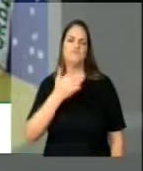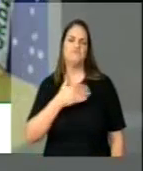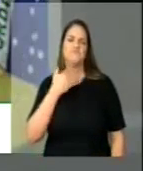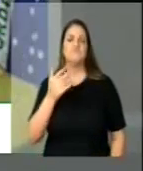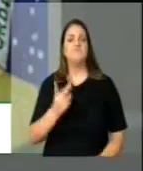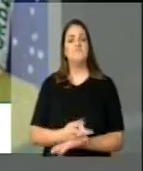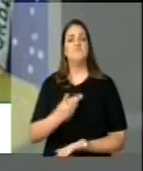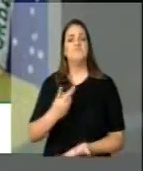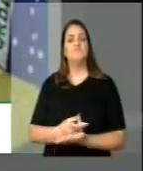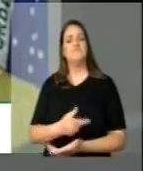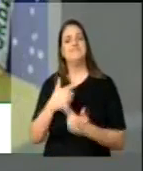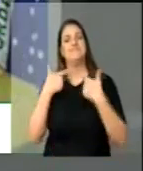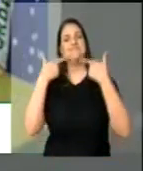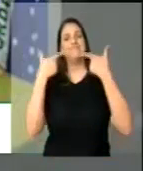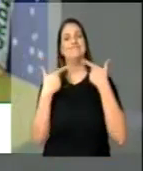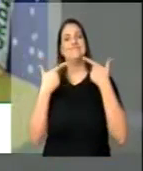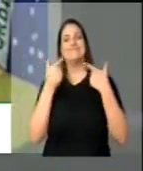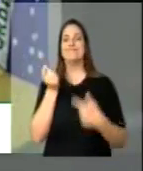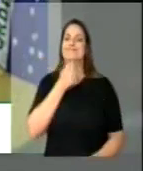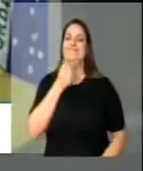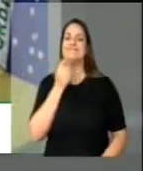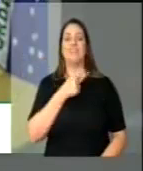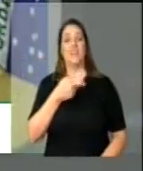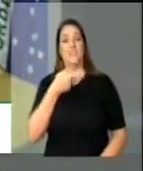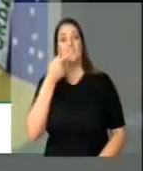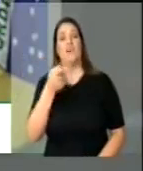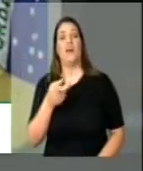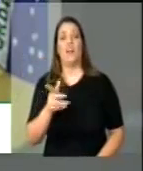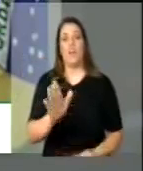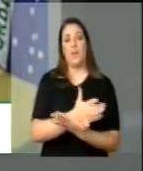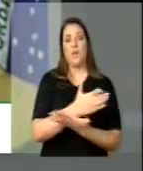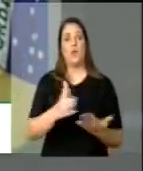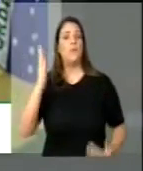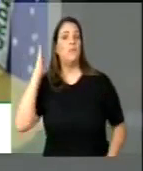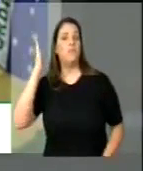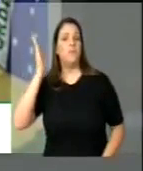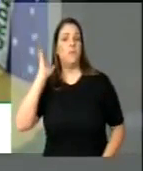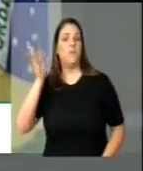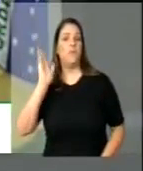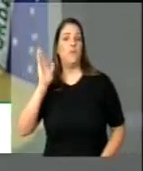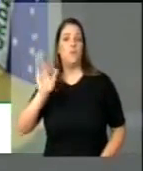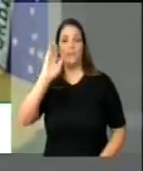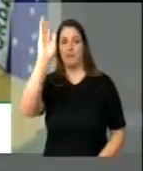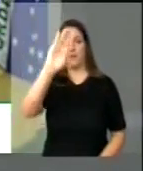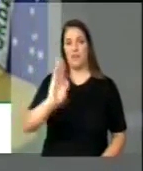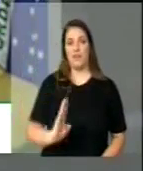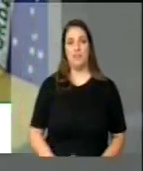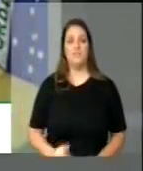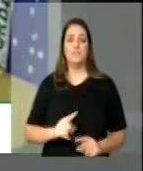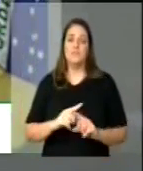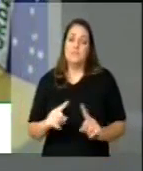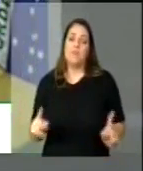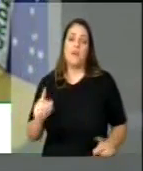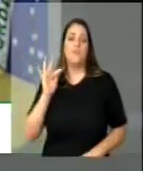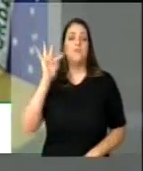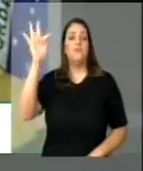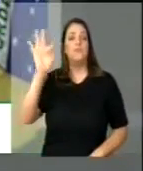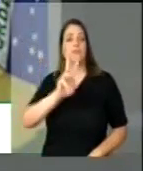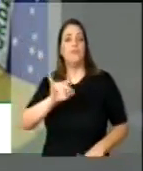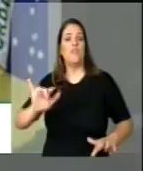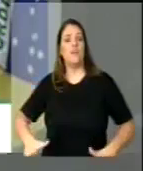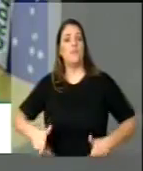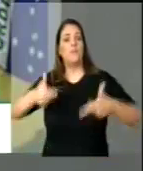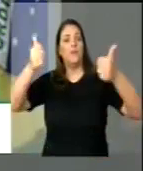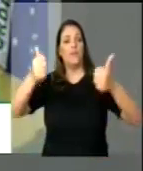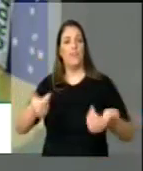humor corrosivo, dizia que a burrice no Brasil tem um passado glorioso e um futuro promissor. Vou